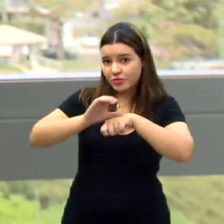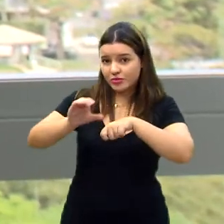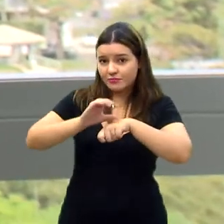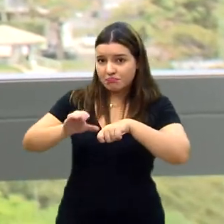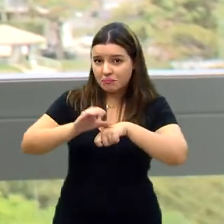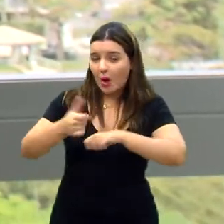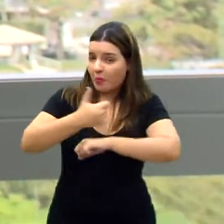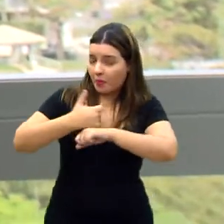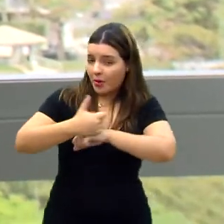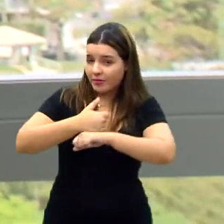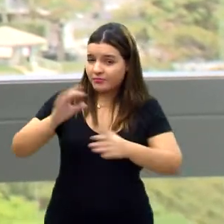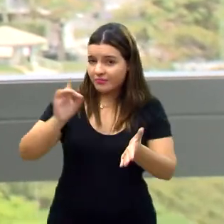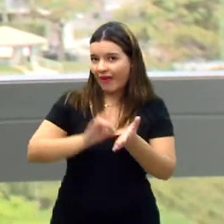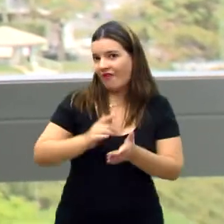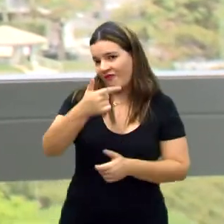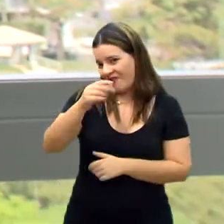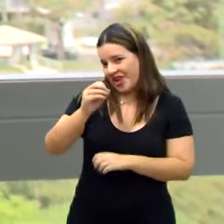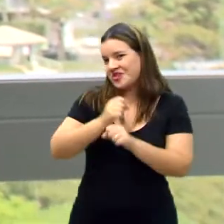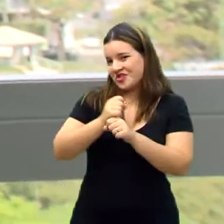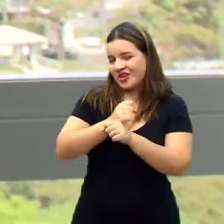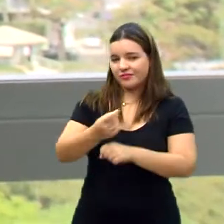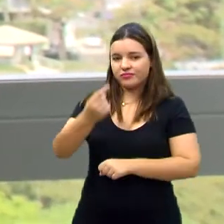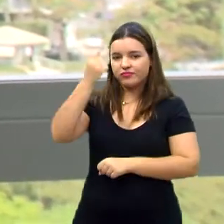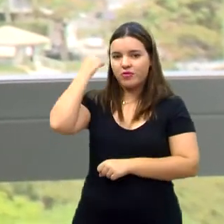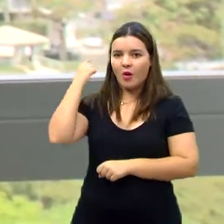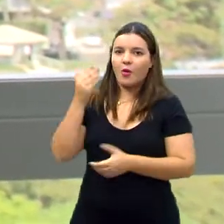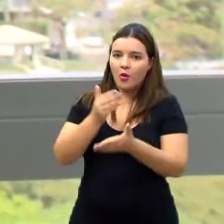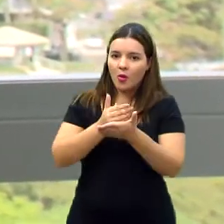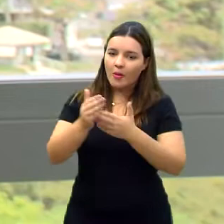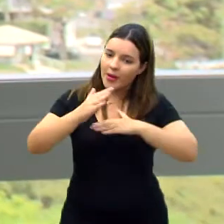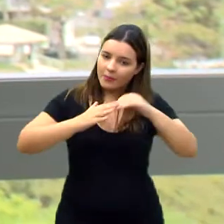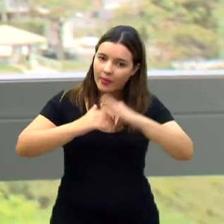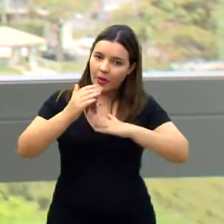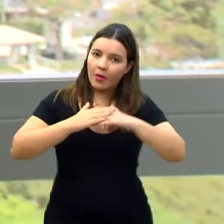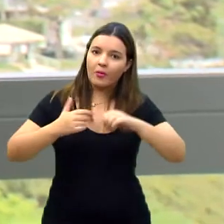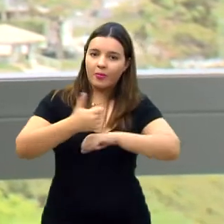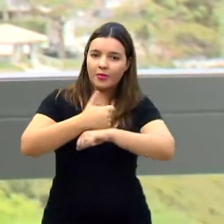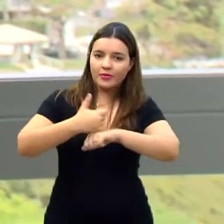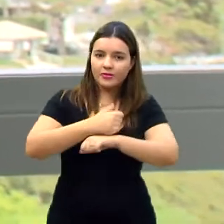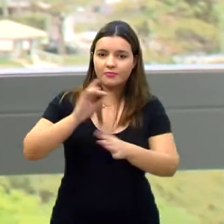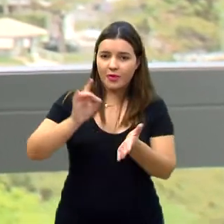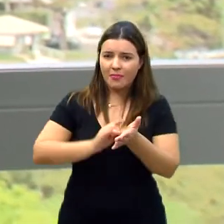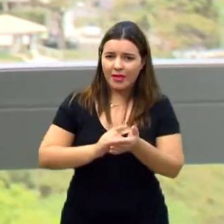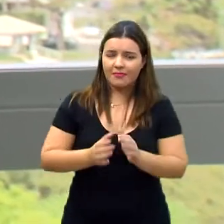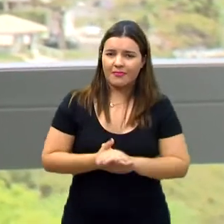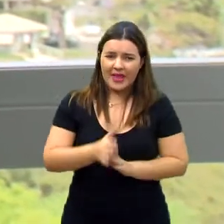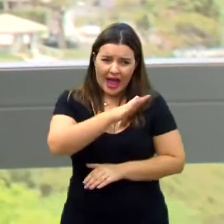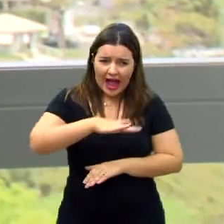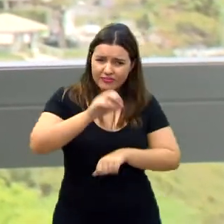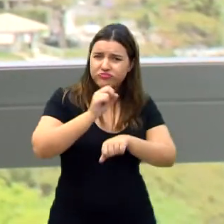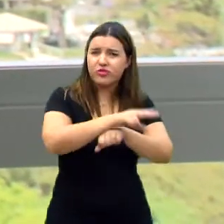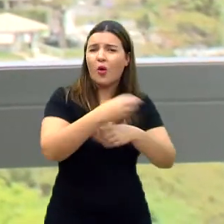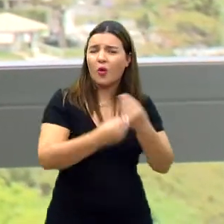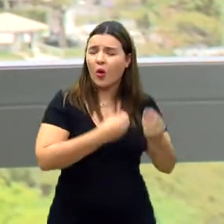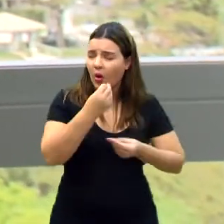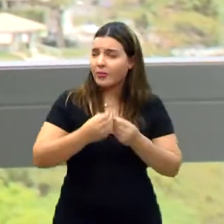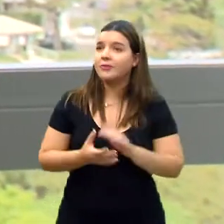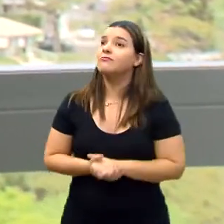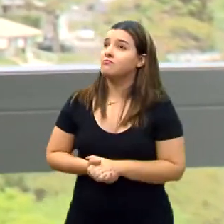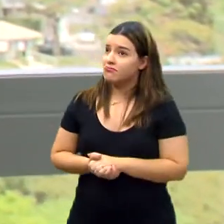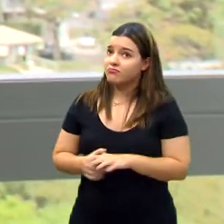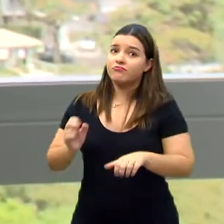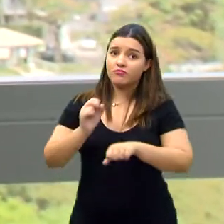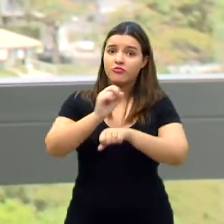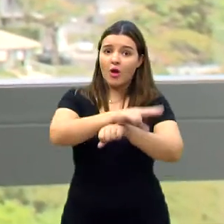interiores há 20 anos atrás para começar a atuar nessa área Como que é o mercado Olha o mercado tá tá